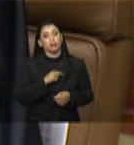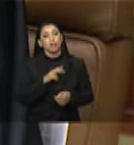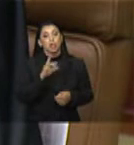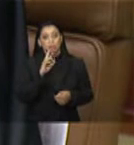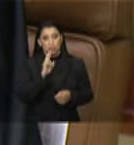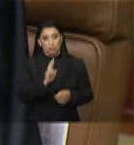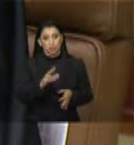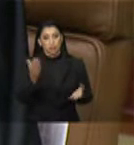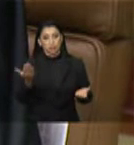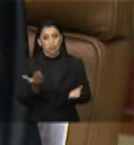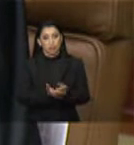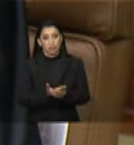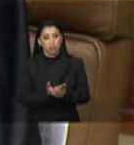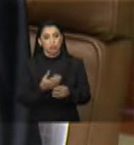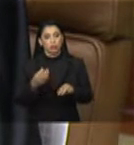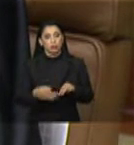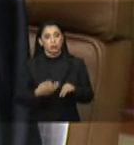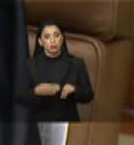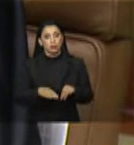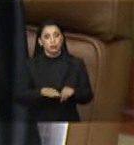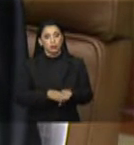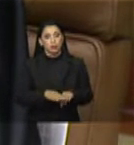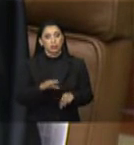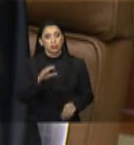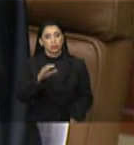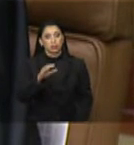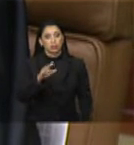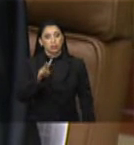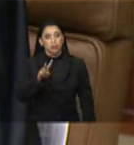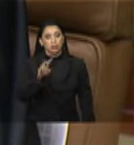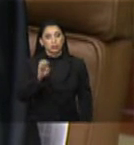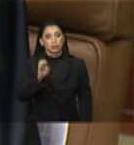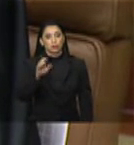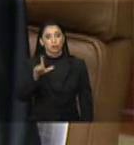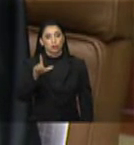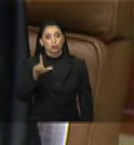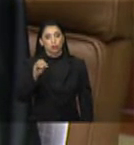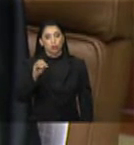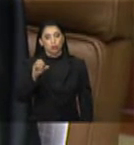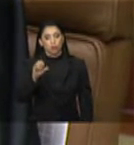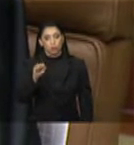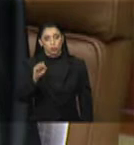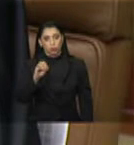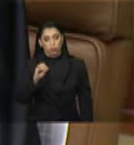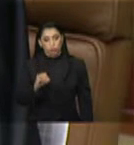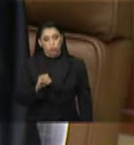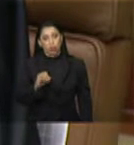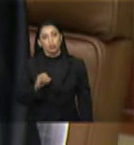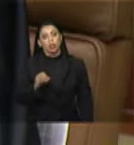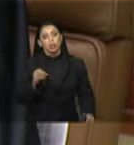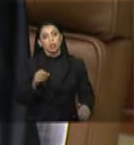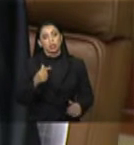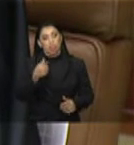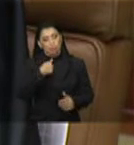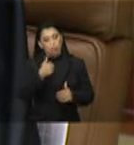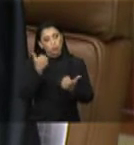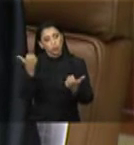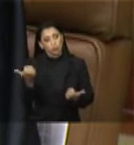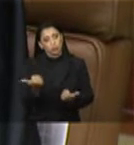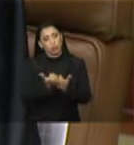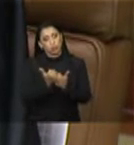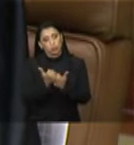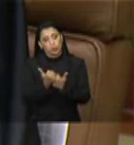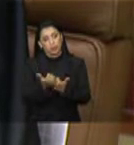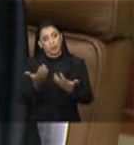o eminente Ministro Carlos Mário Veloso meu antecessor na relatoria deste feito